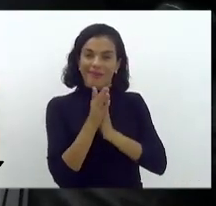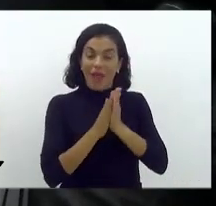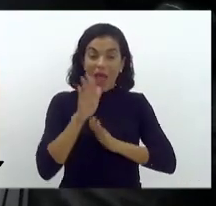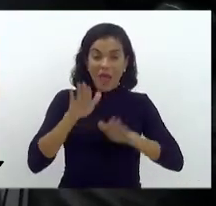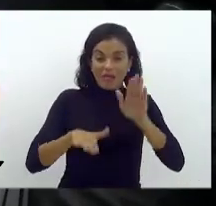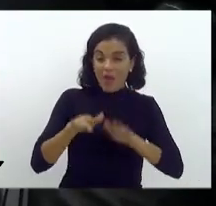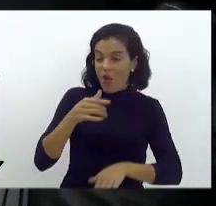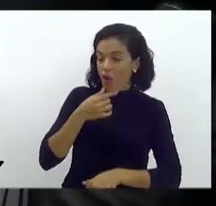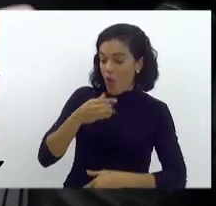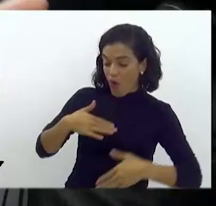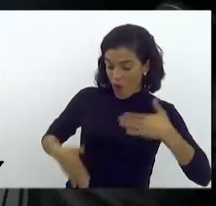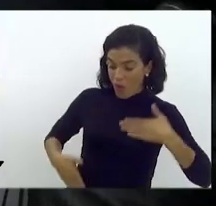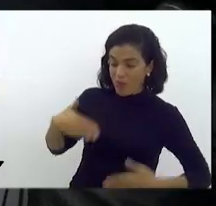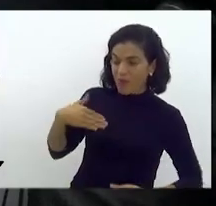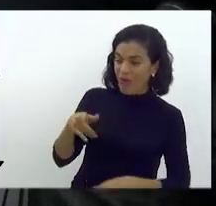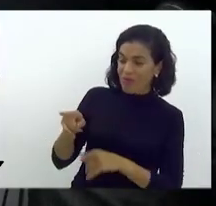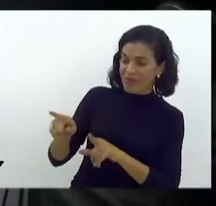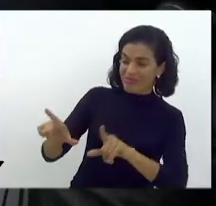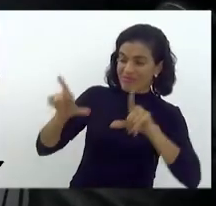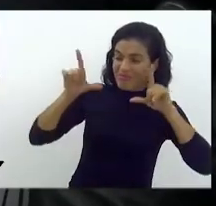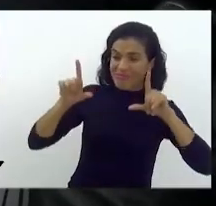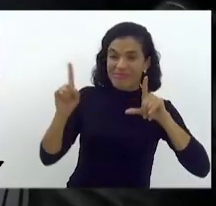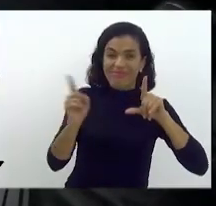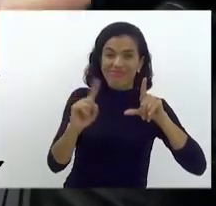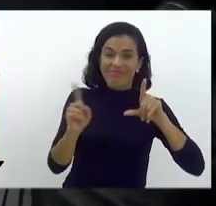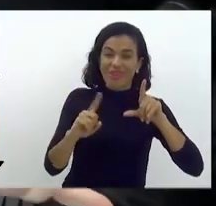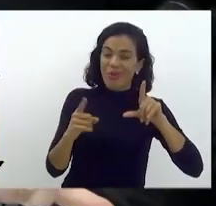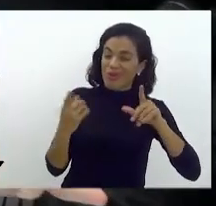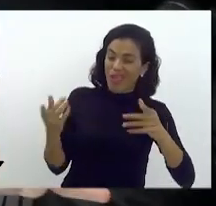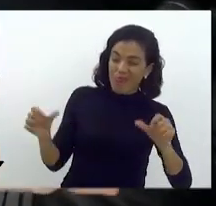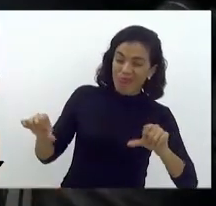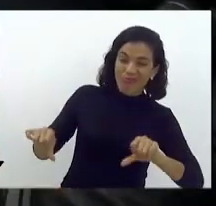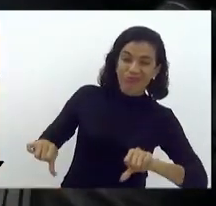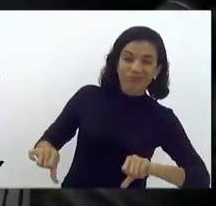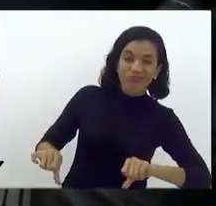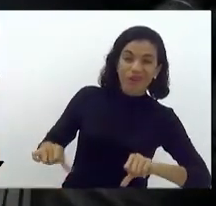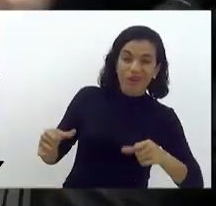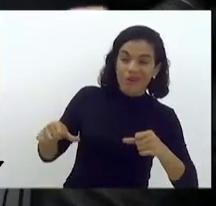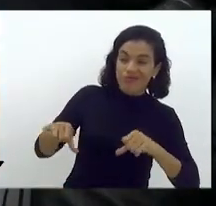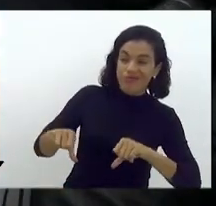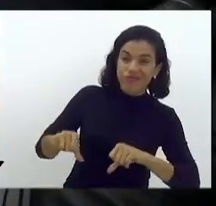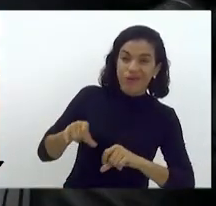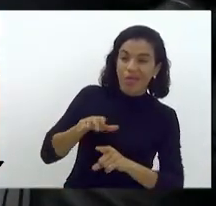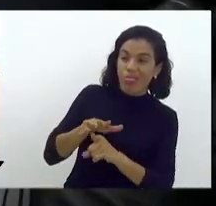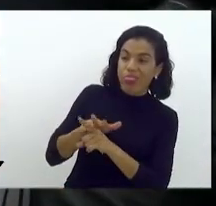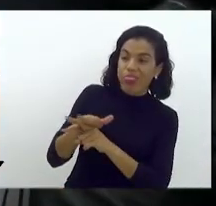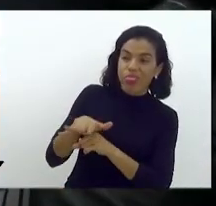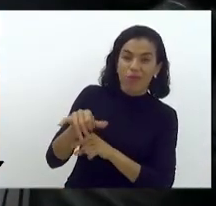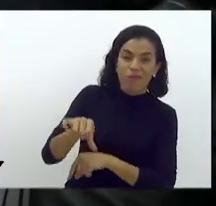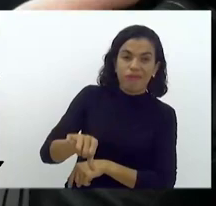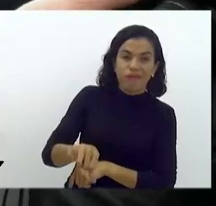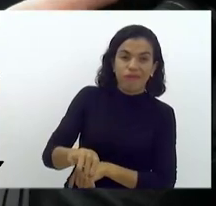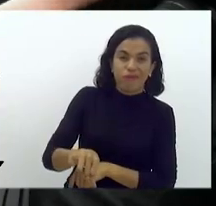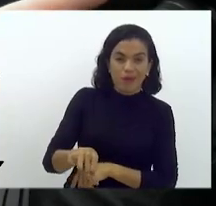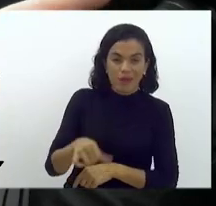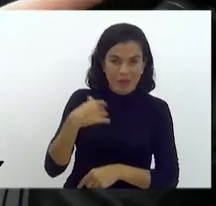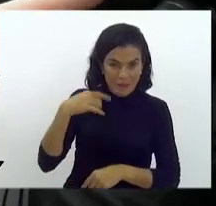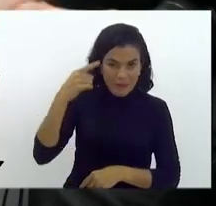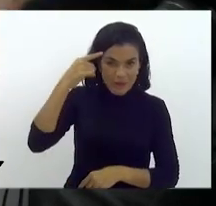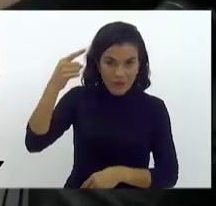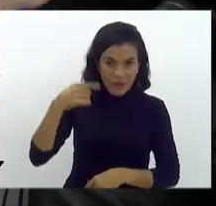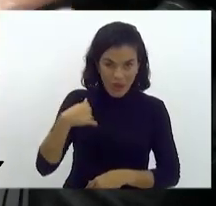corpo do homem não seja tão exposto porque talvez em anda menos talvez venda menos né pensou